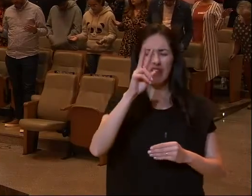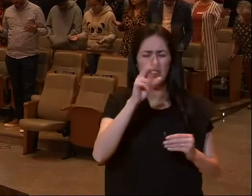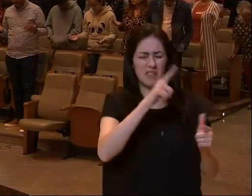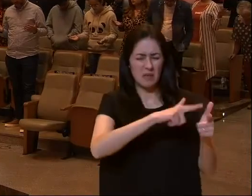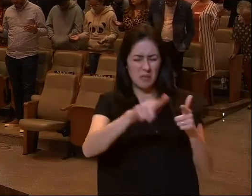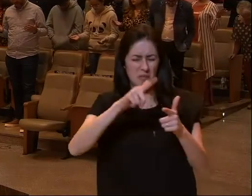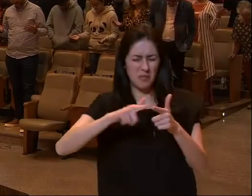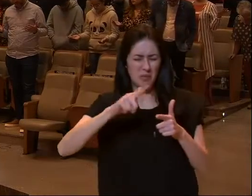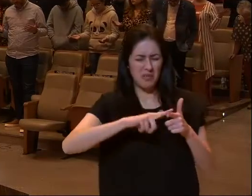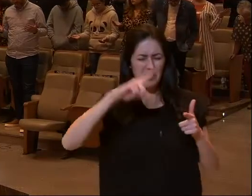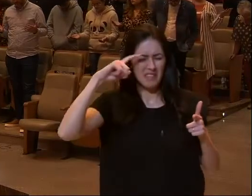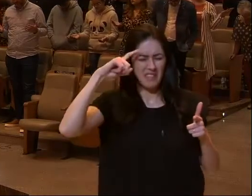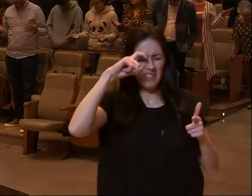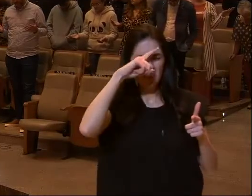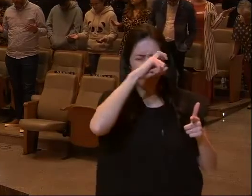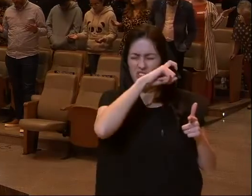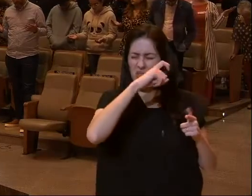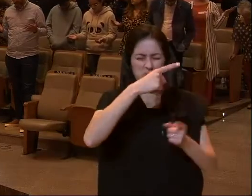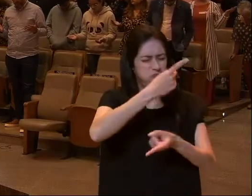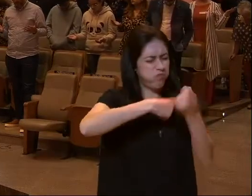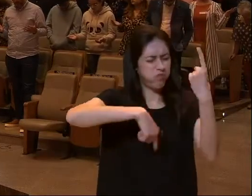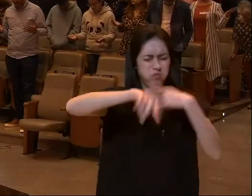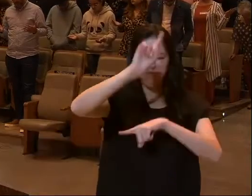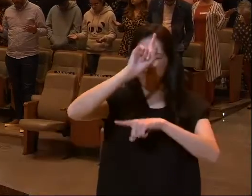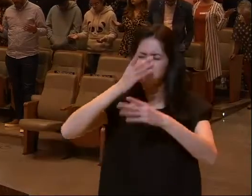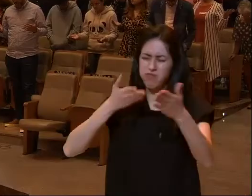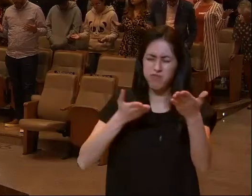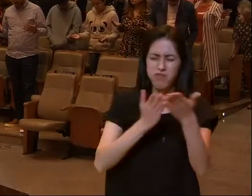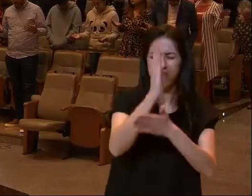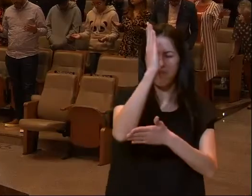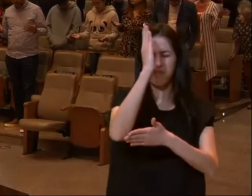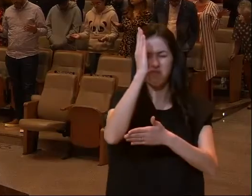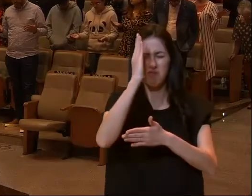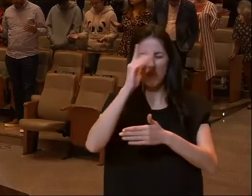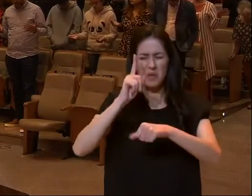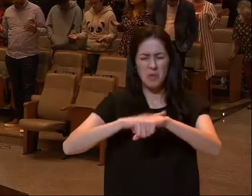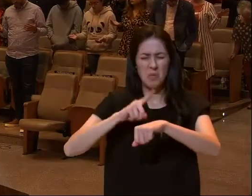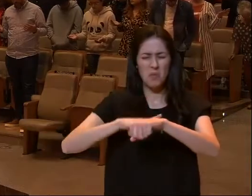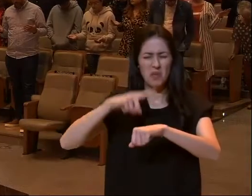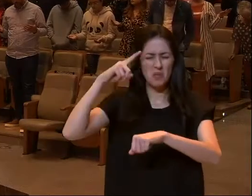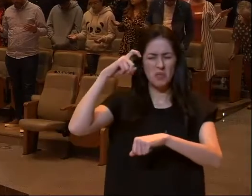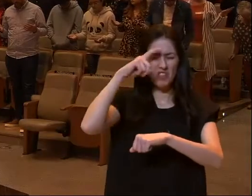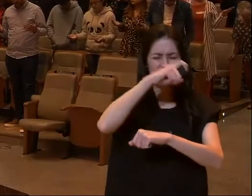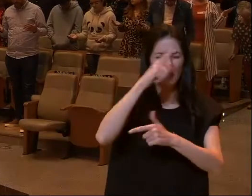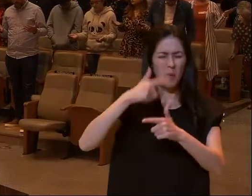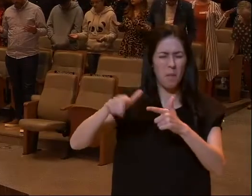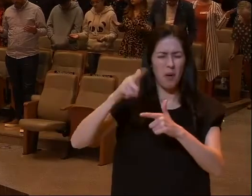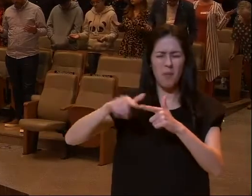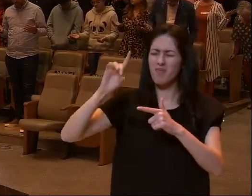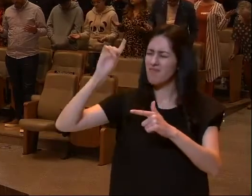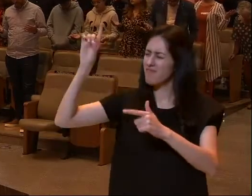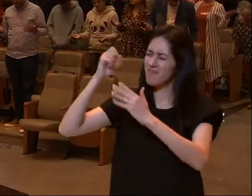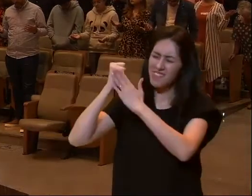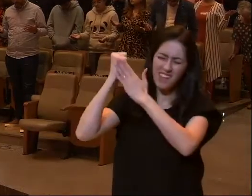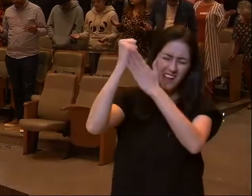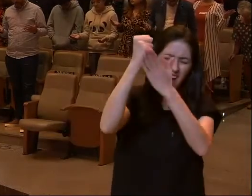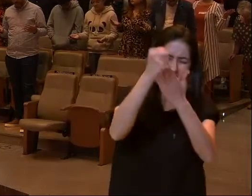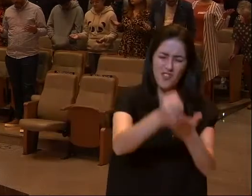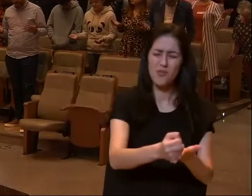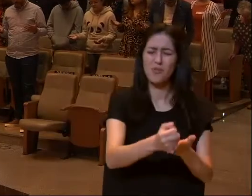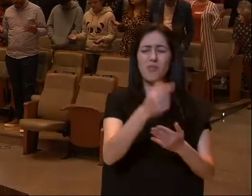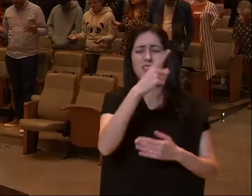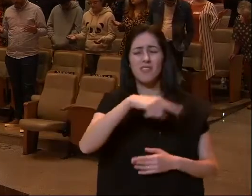que elas não os afoguem, que eles possam passar pelo fogo, que ele não os atinja, que eles